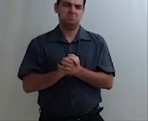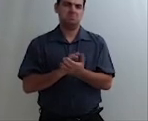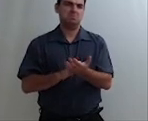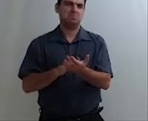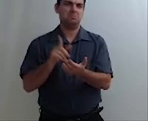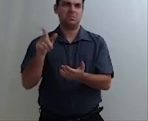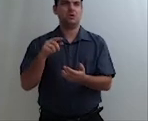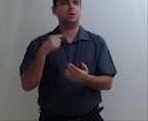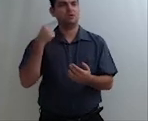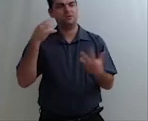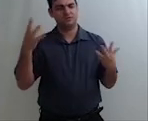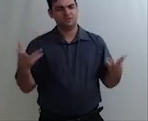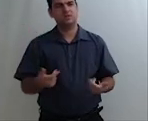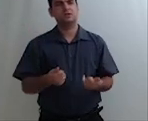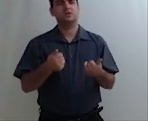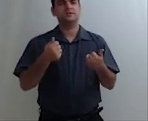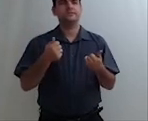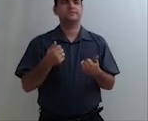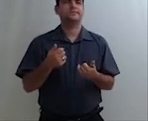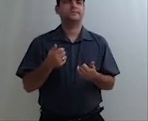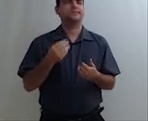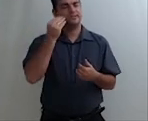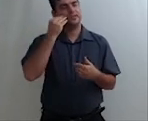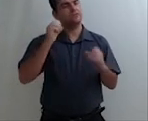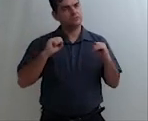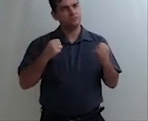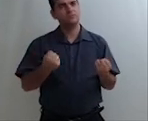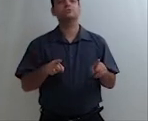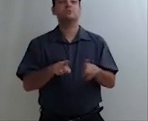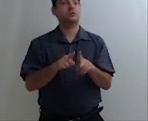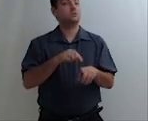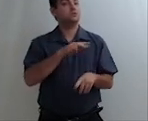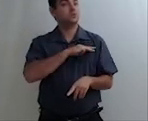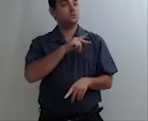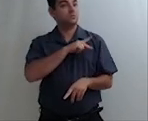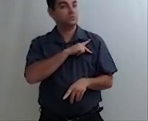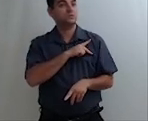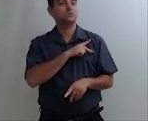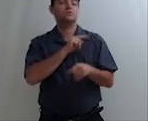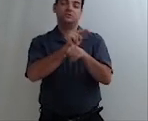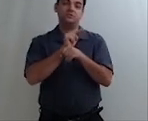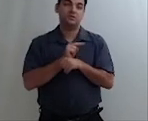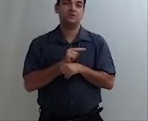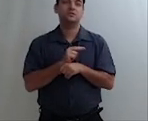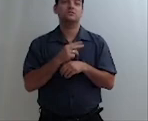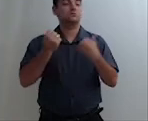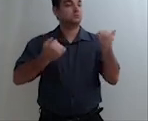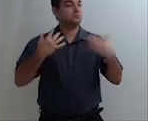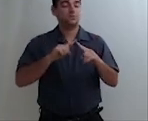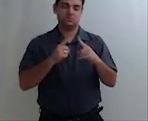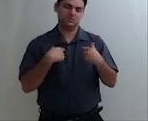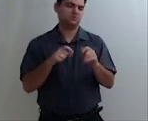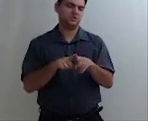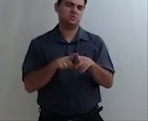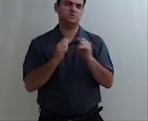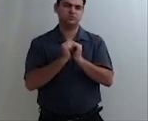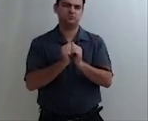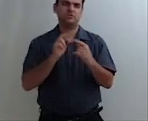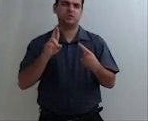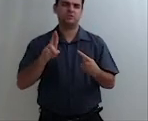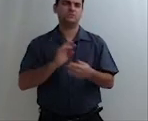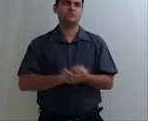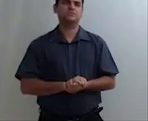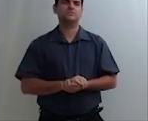o advogado dos representantes do Ministério Público P as suas manifestações mas estou acompanhando o eminente